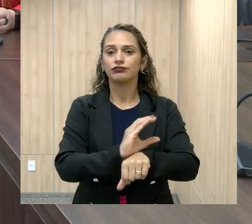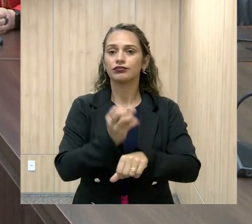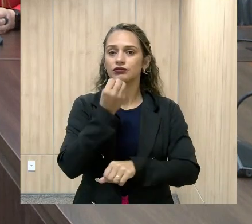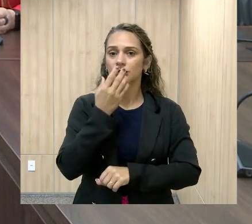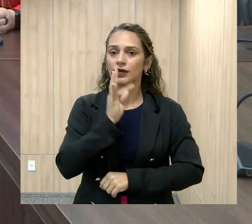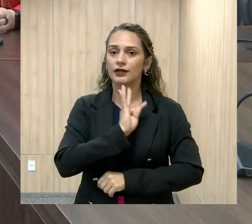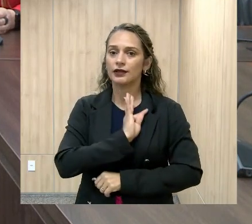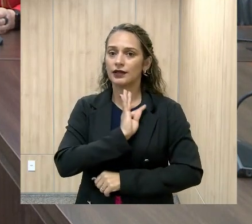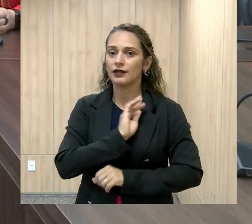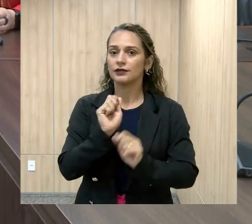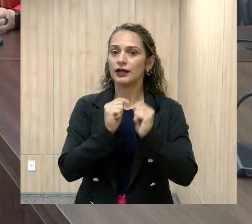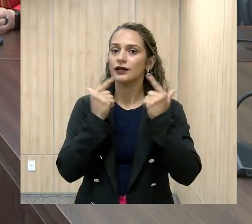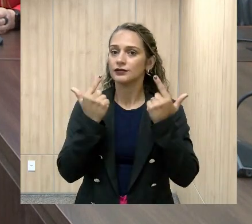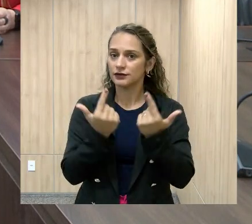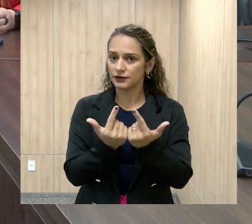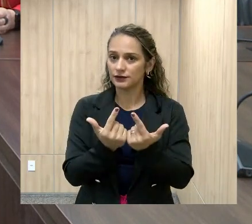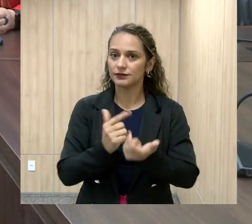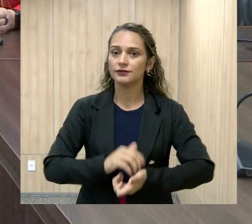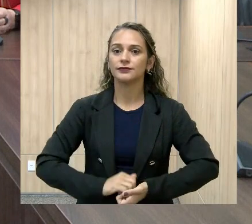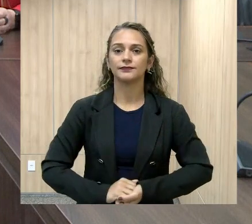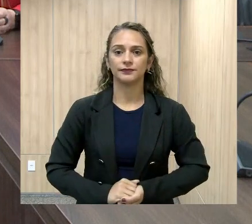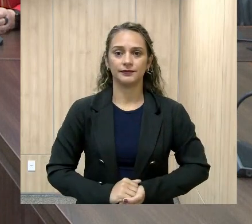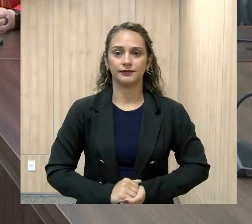boa técnica Legislativa